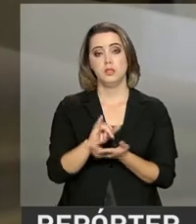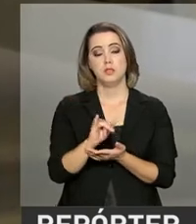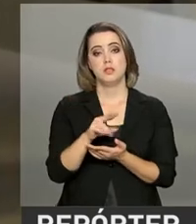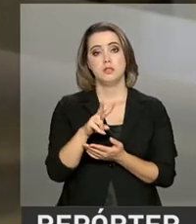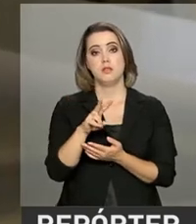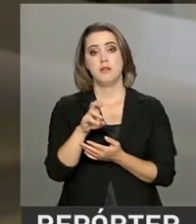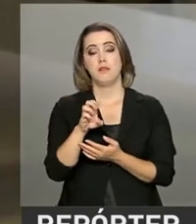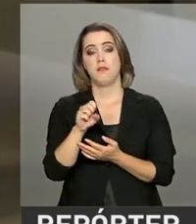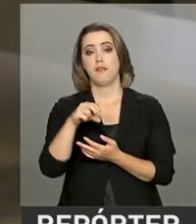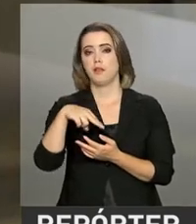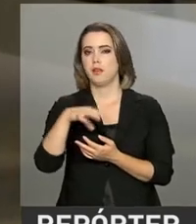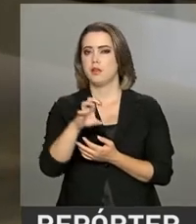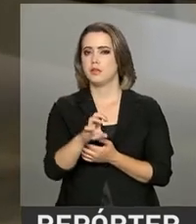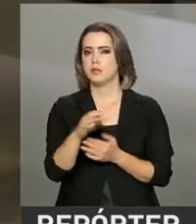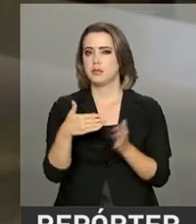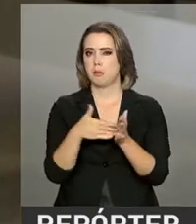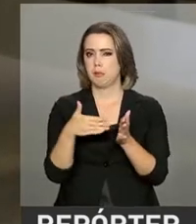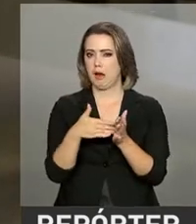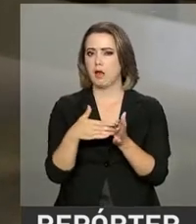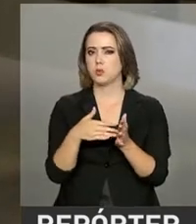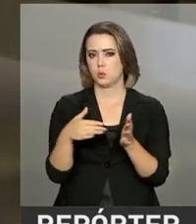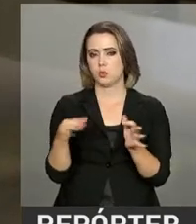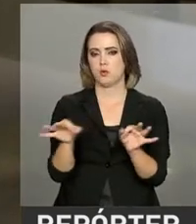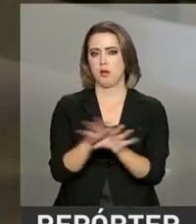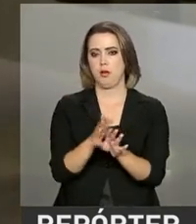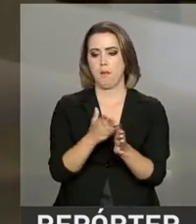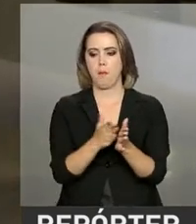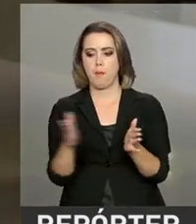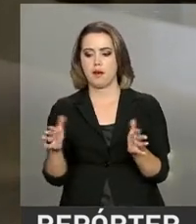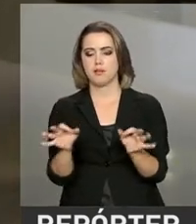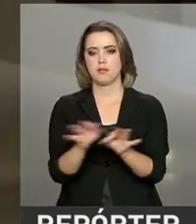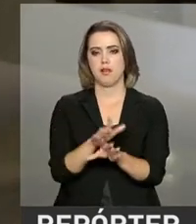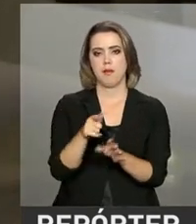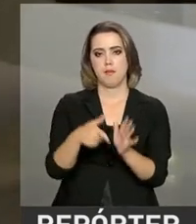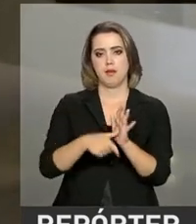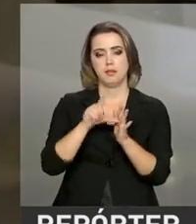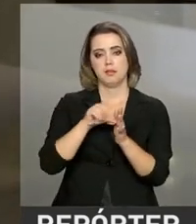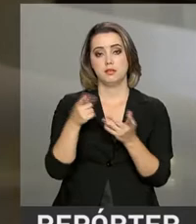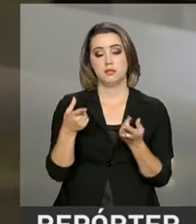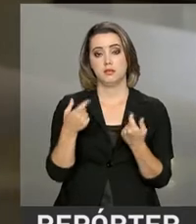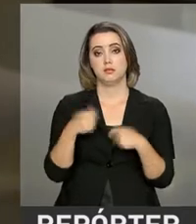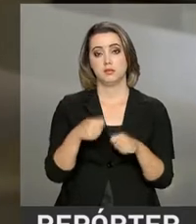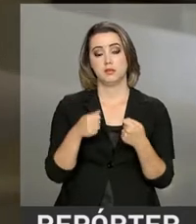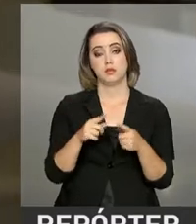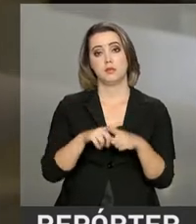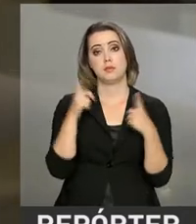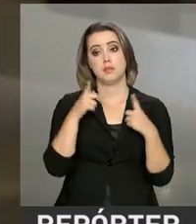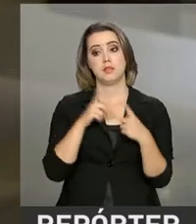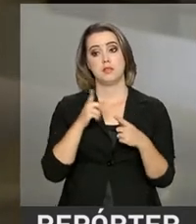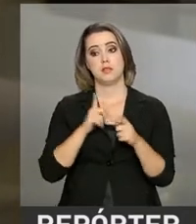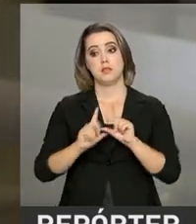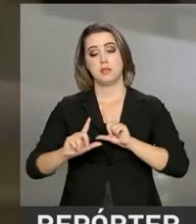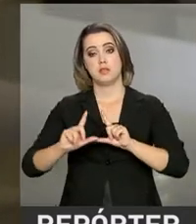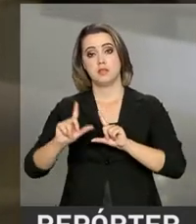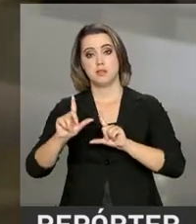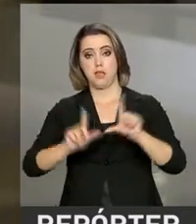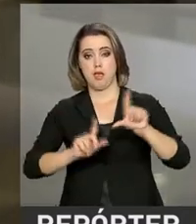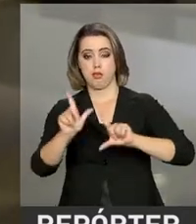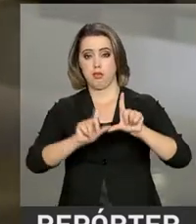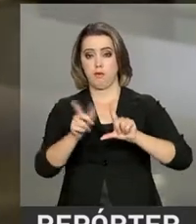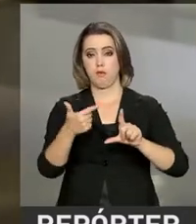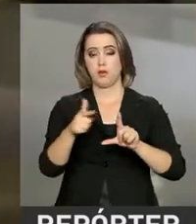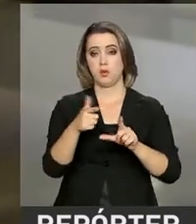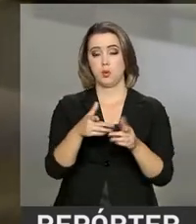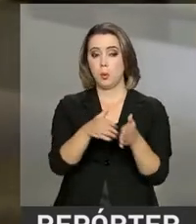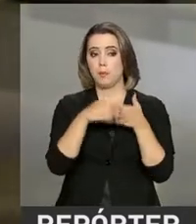forma provisória. As emissoras que não apresentarem o pedido de renovação, elas serão notificadas pelo governo para que